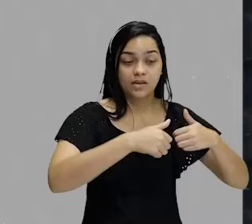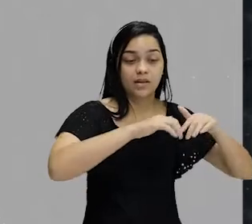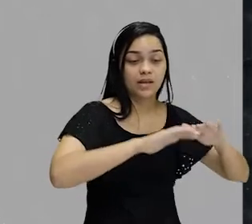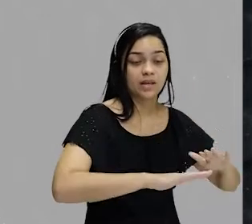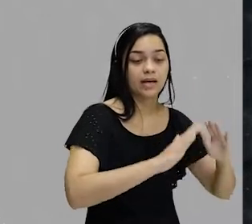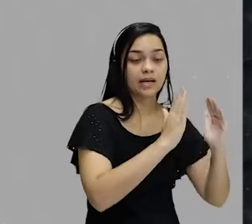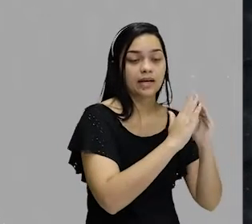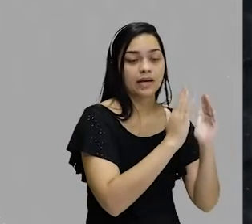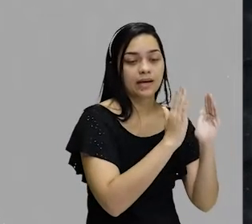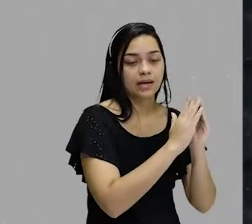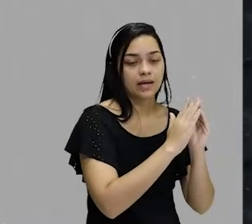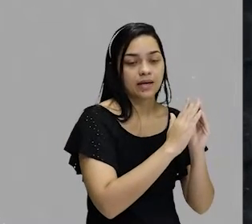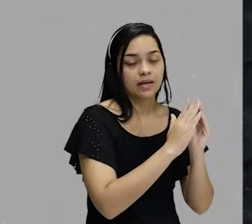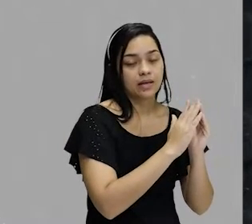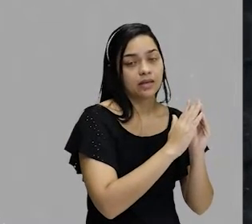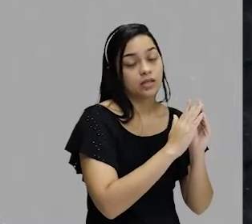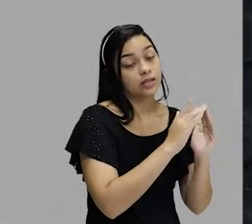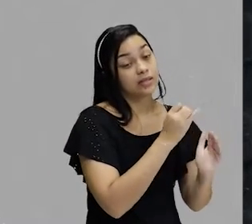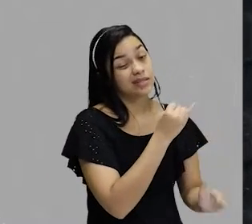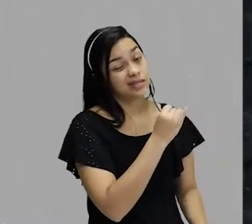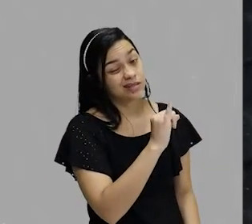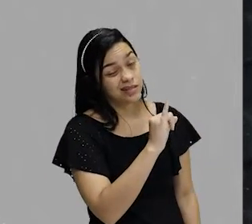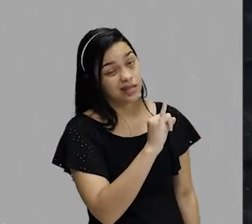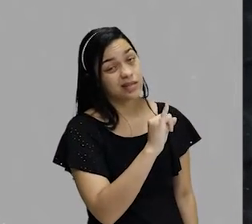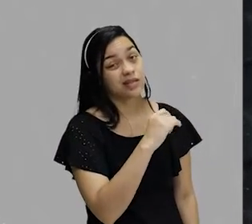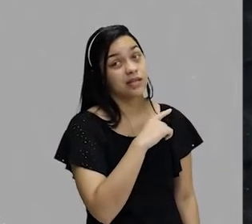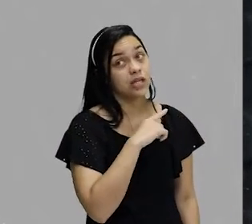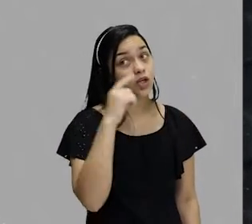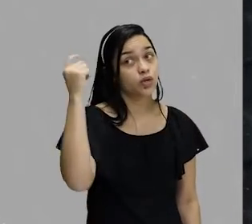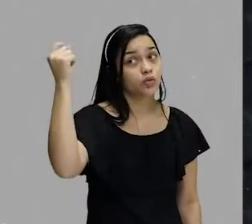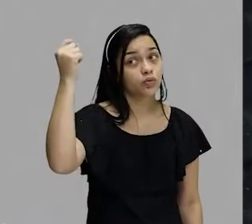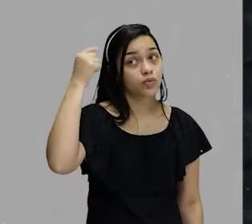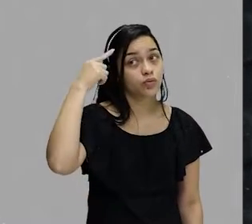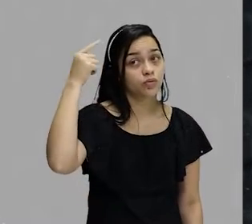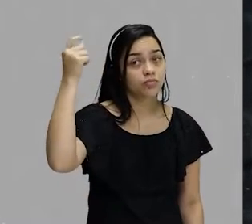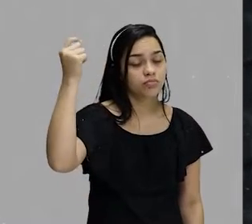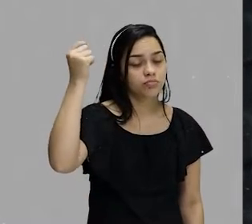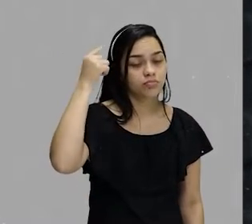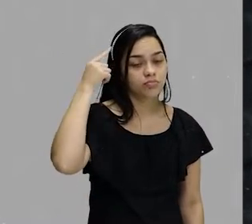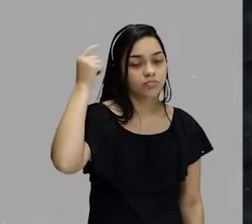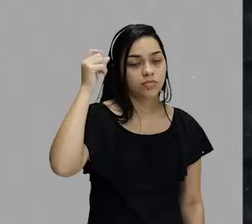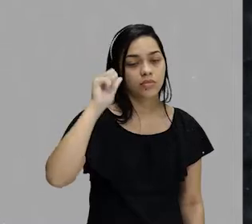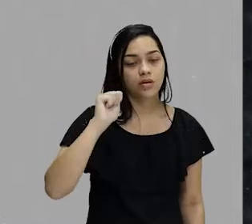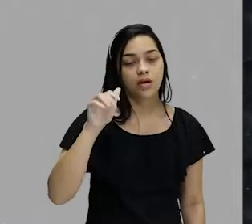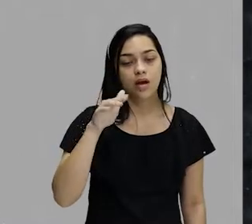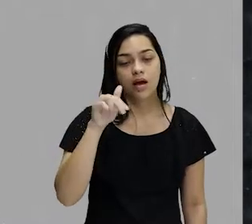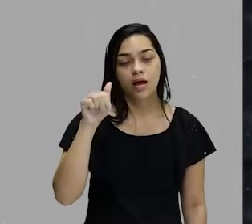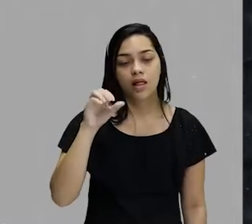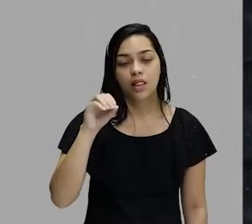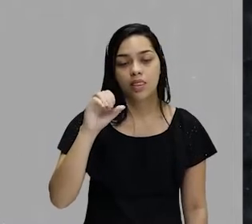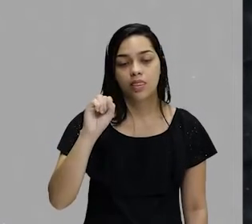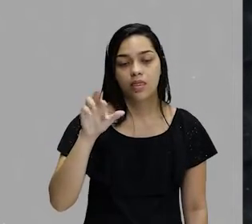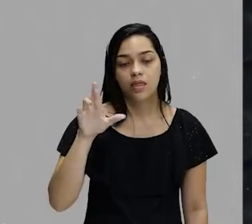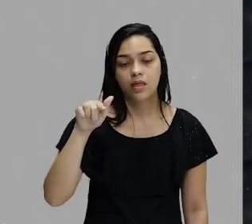Ficaremos em casa, a não ser que, tá bom?